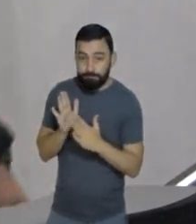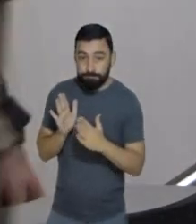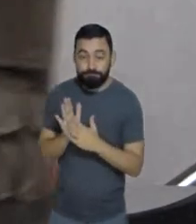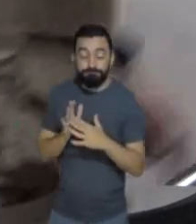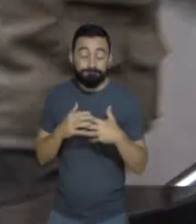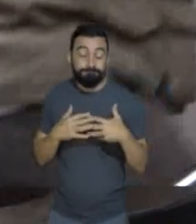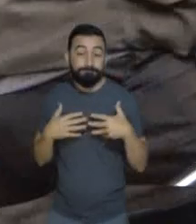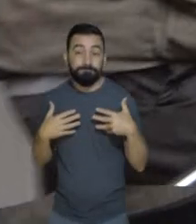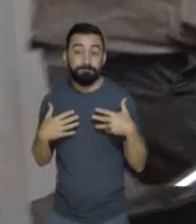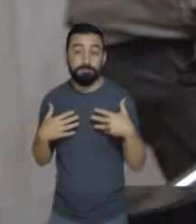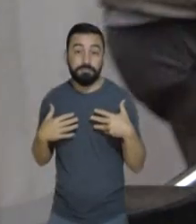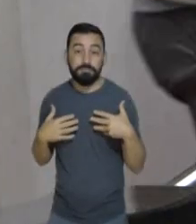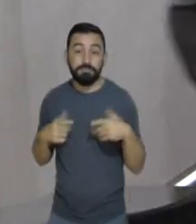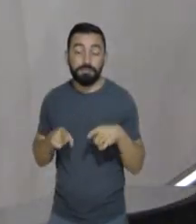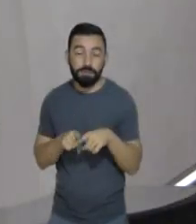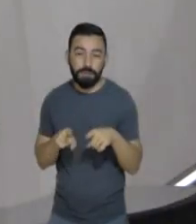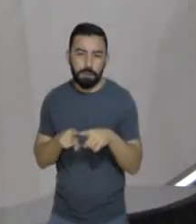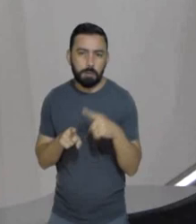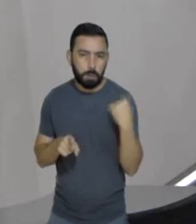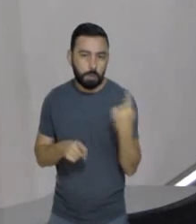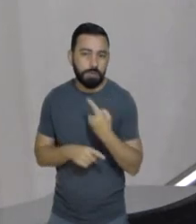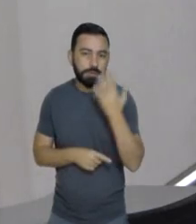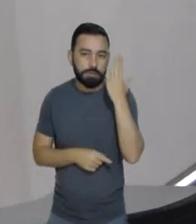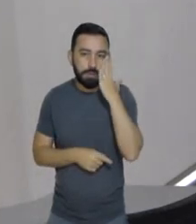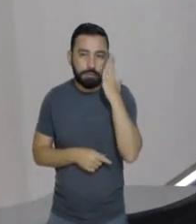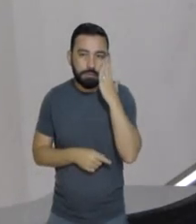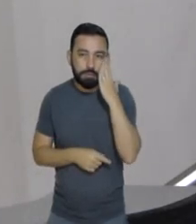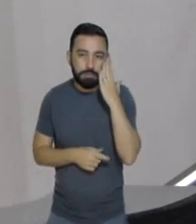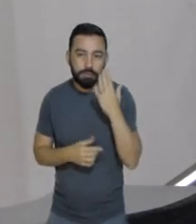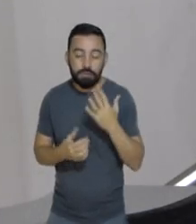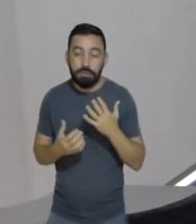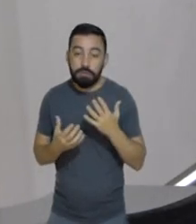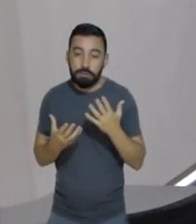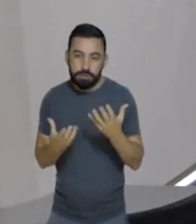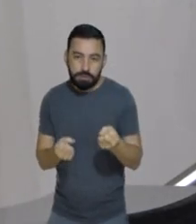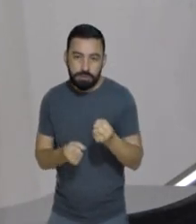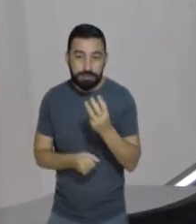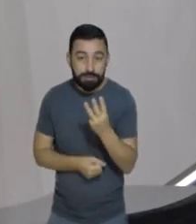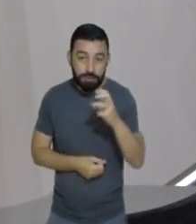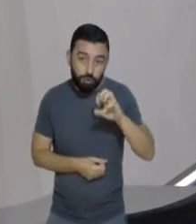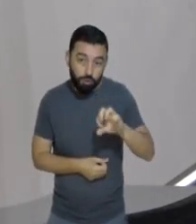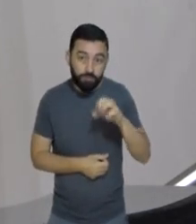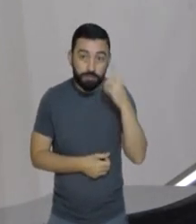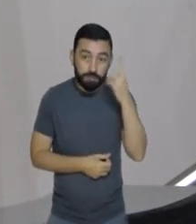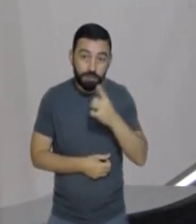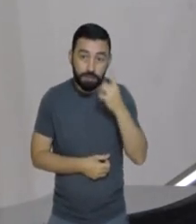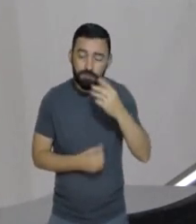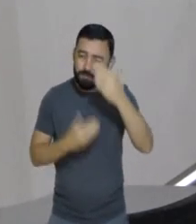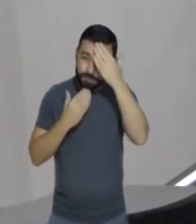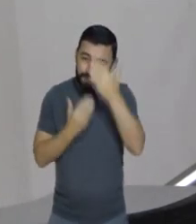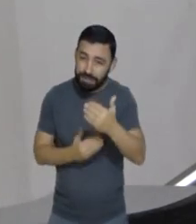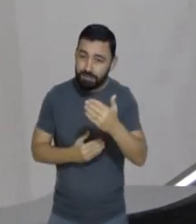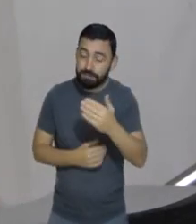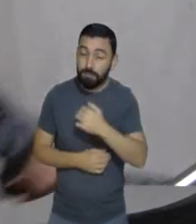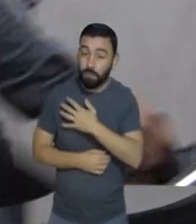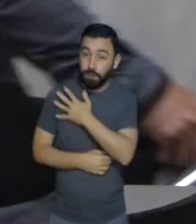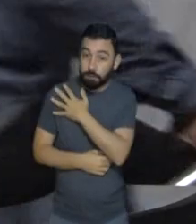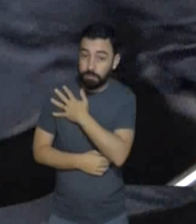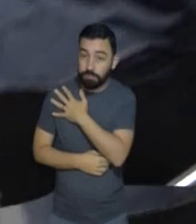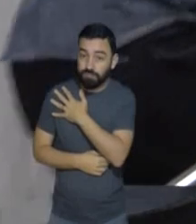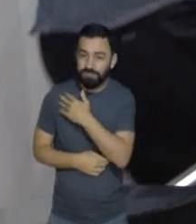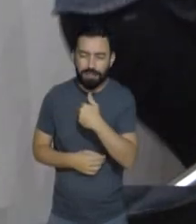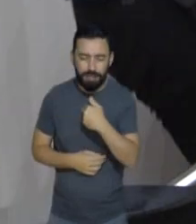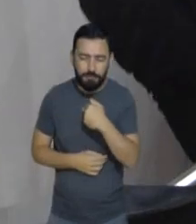homenagem, e que, sabemos, aceita por unanimidade pelos demais 39 deputados. Muito obrigado, deputado Napoleão. Eu me